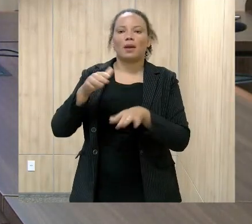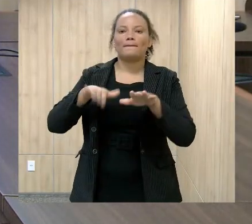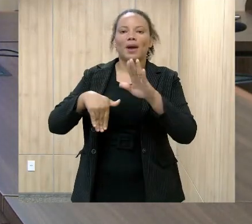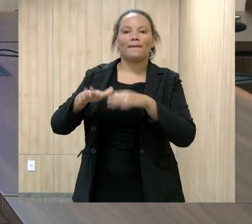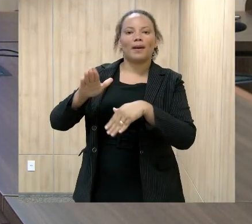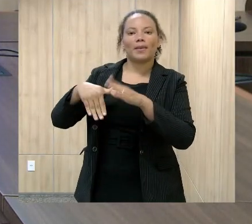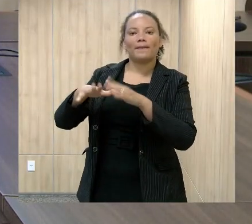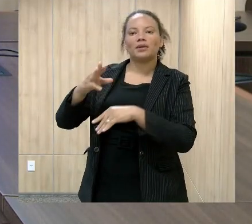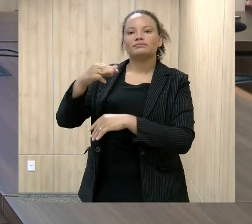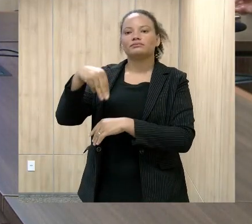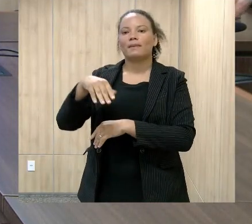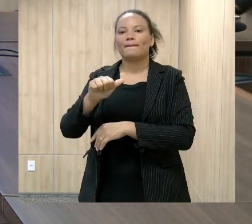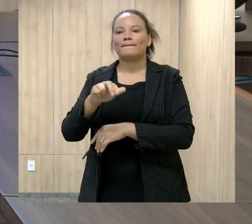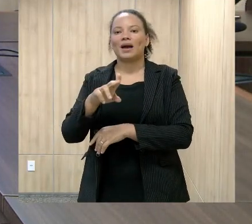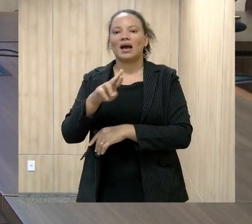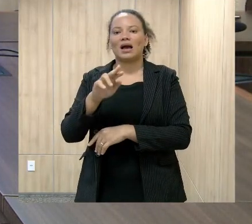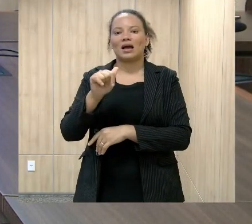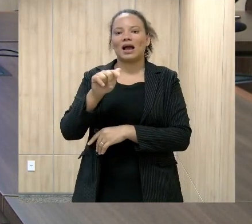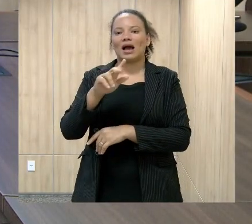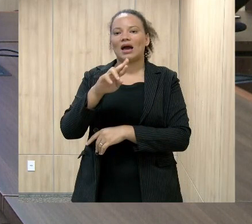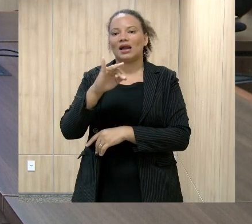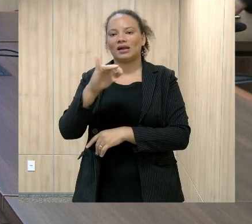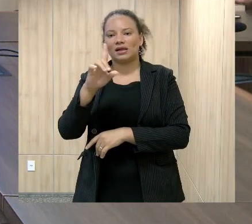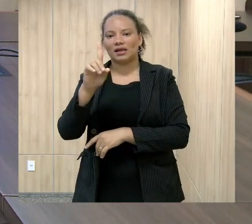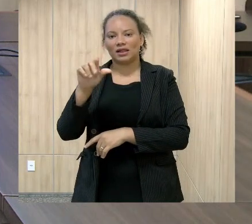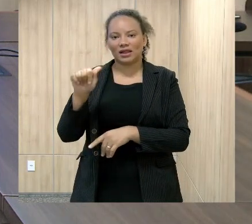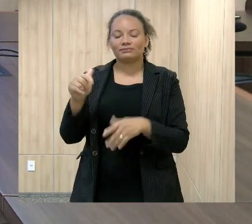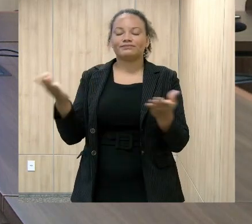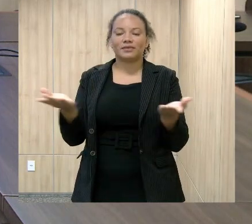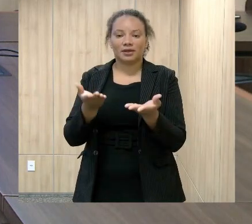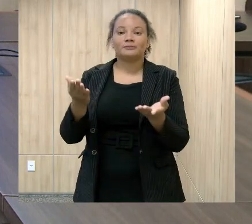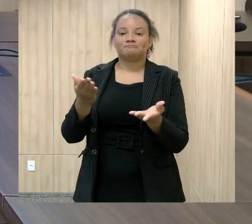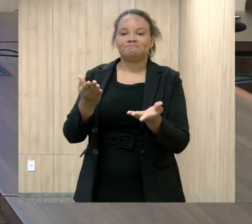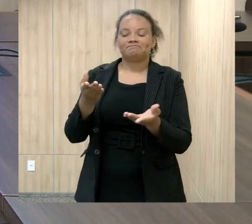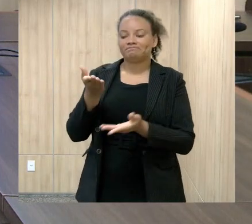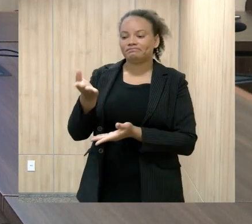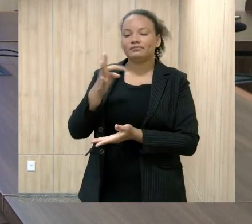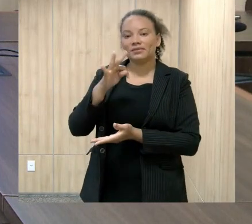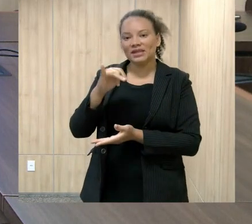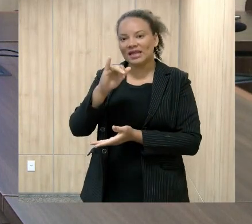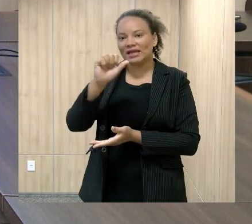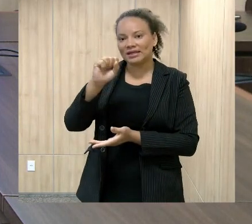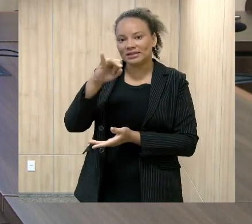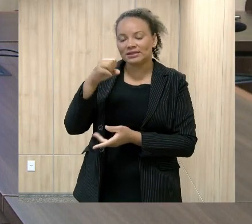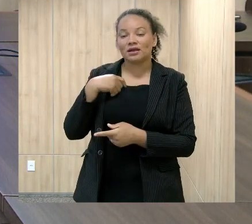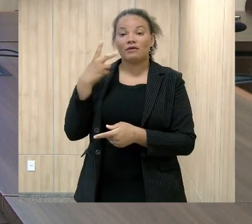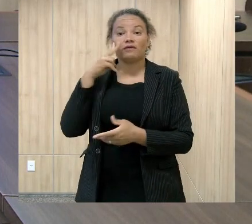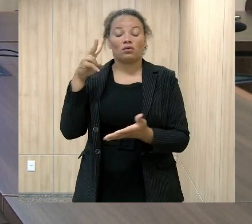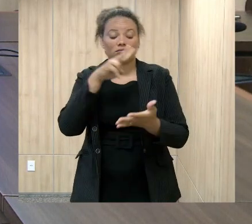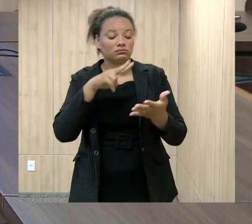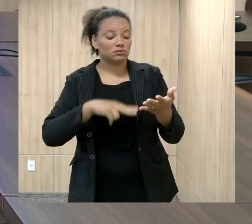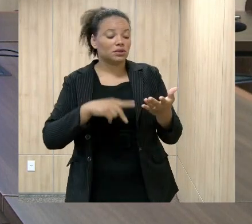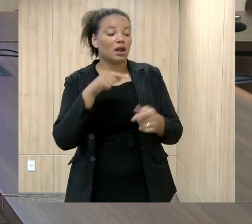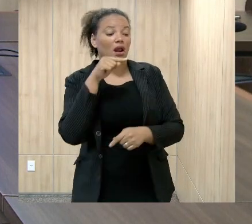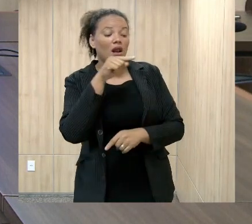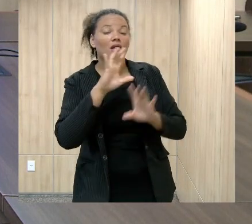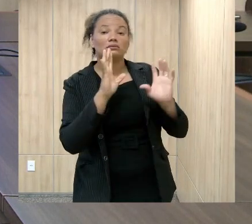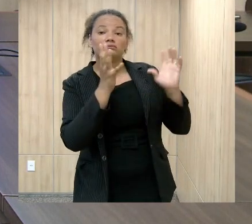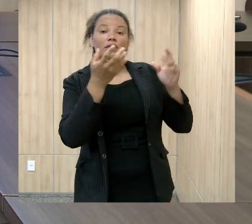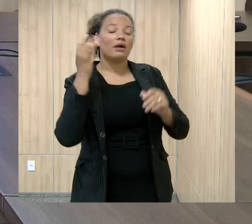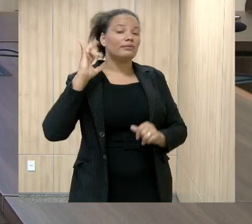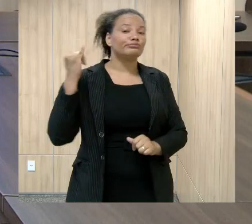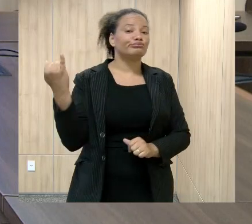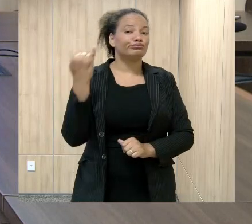das Margaridas lutar por vários E aí deputada Taísa eu vou ler rapidamente porque é um evento muito importante eu não tenho dúvida que